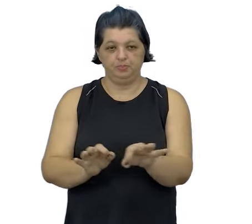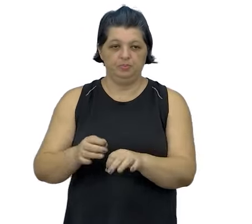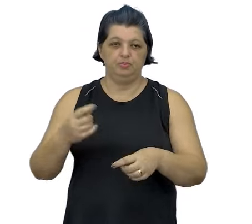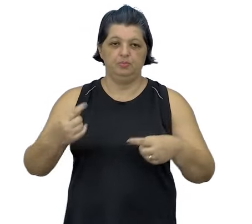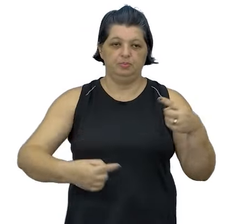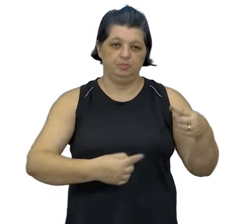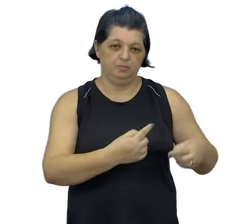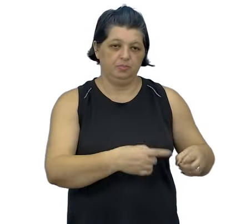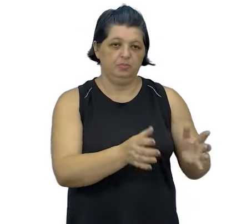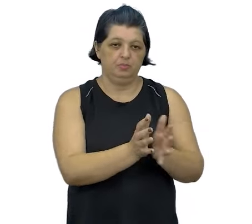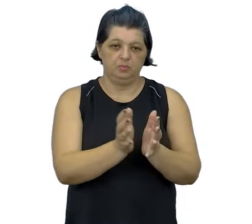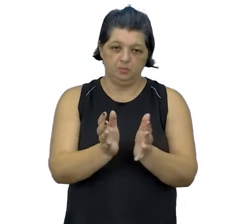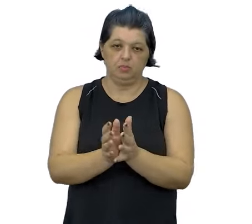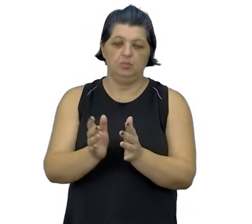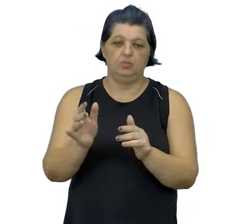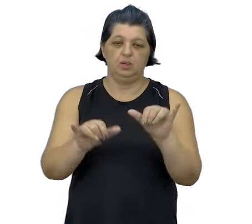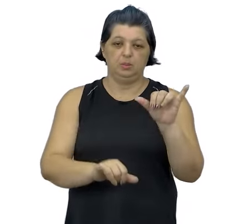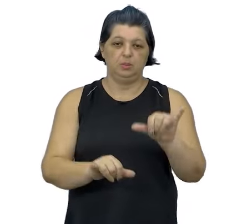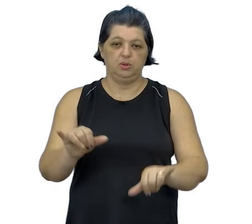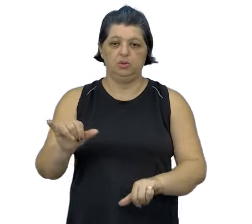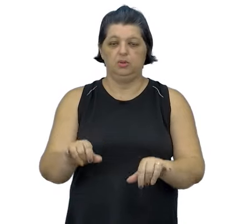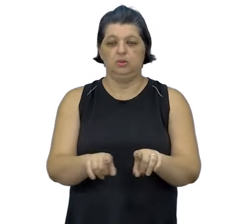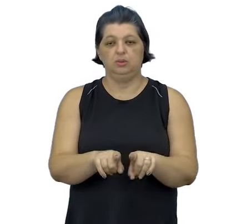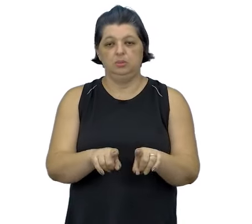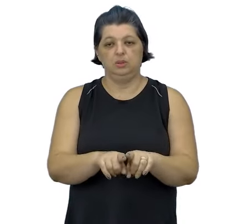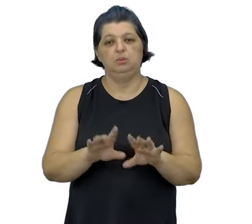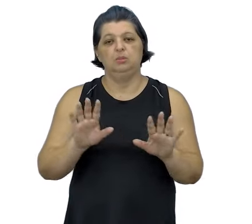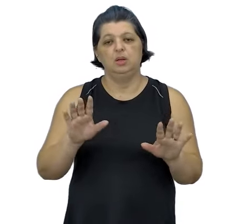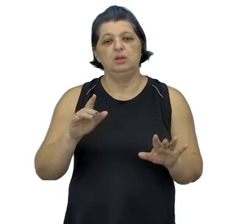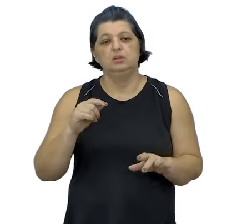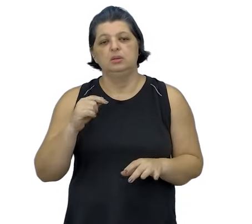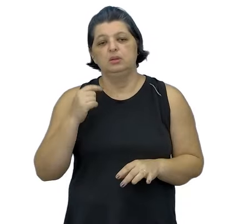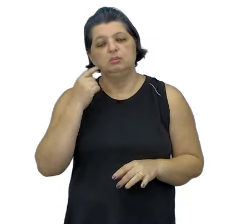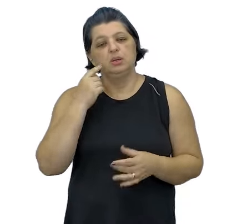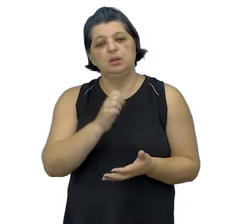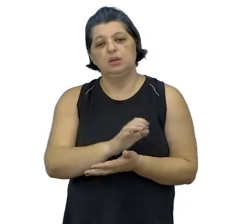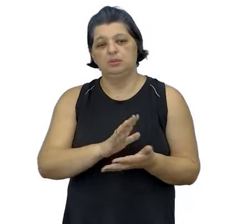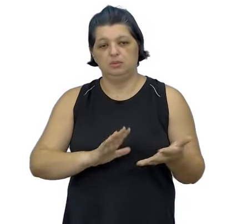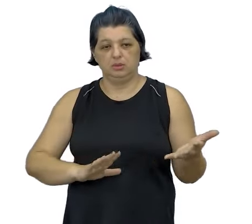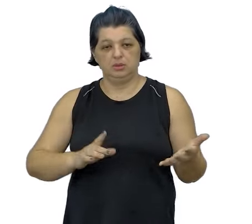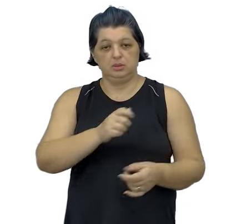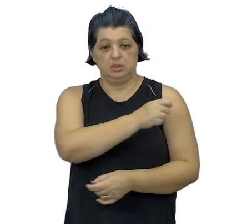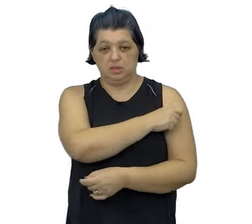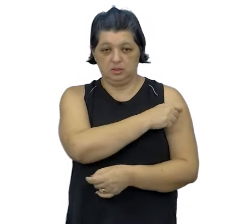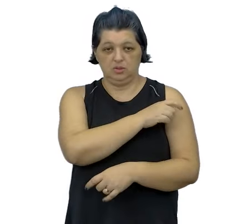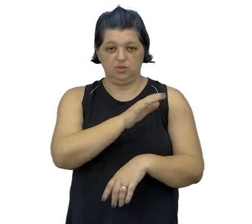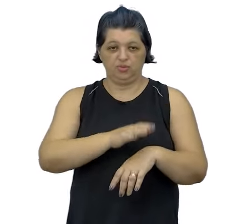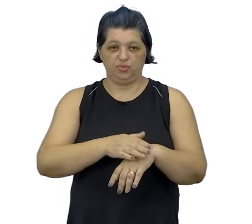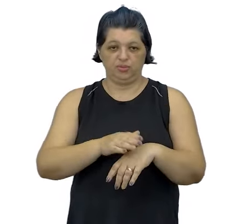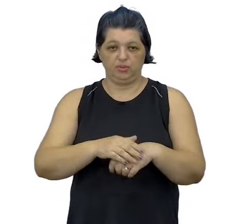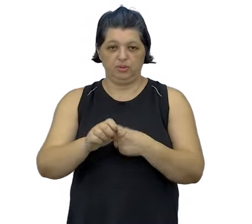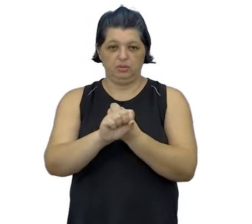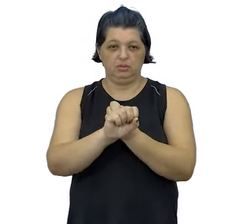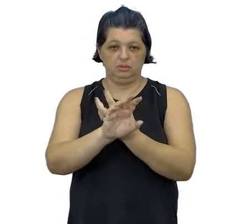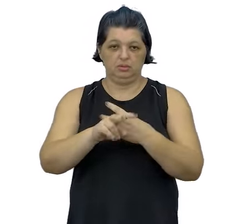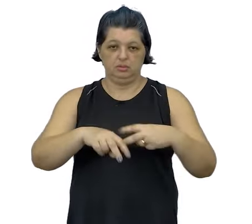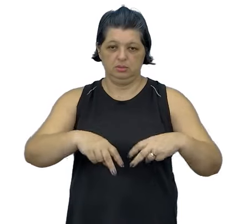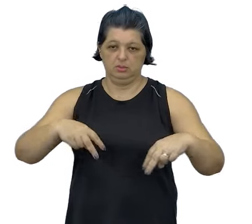em grupos e laboratórios. No entanto, o fato das atividades que os estudantes realizam online poderem